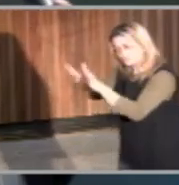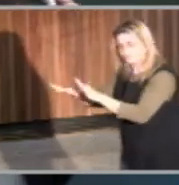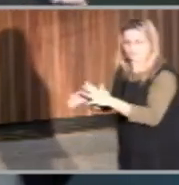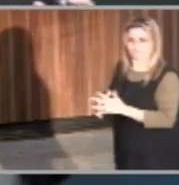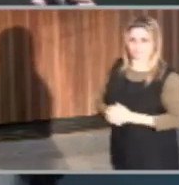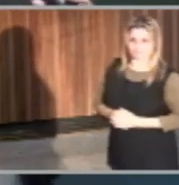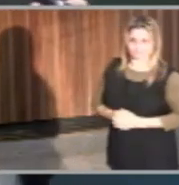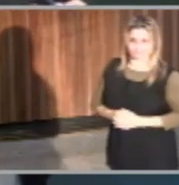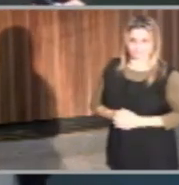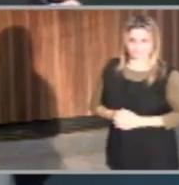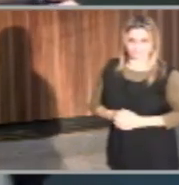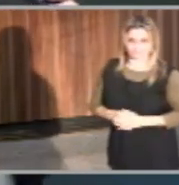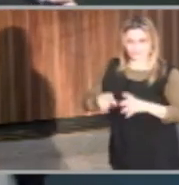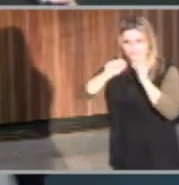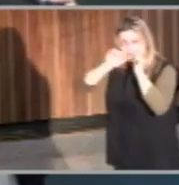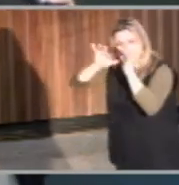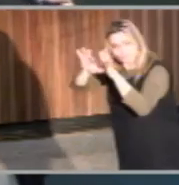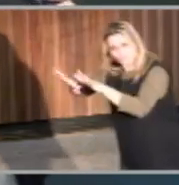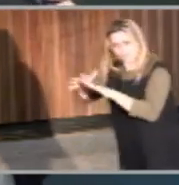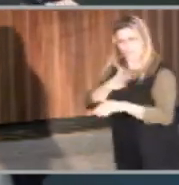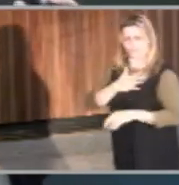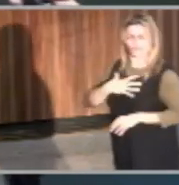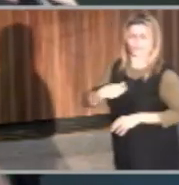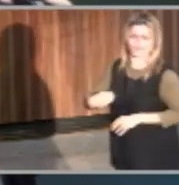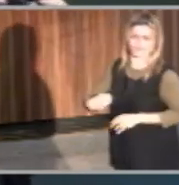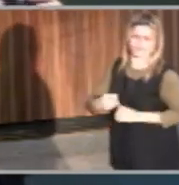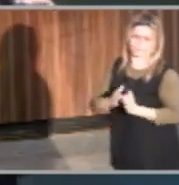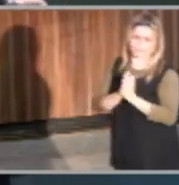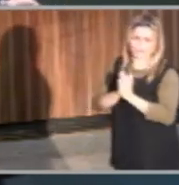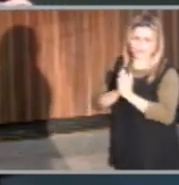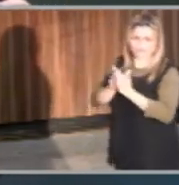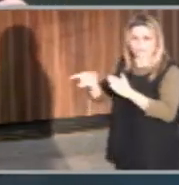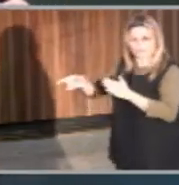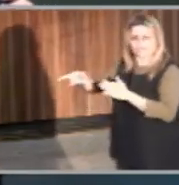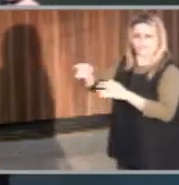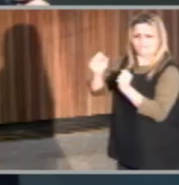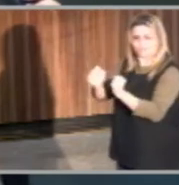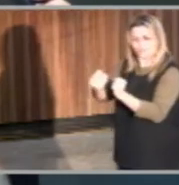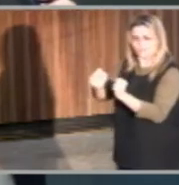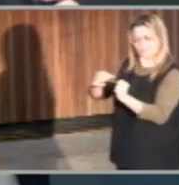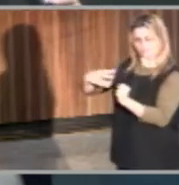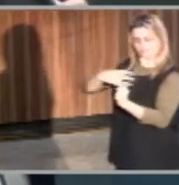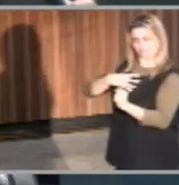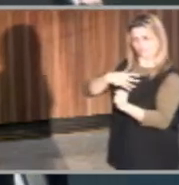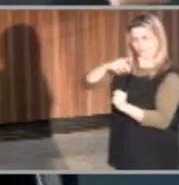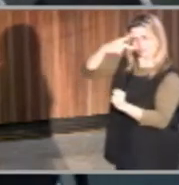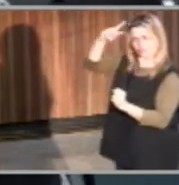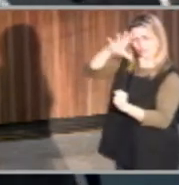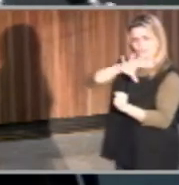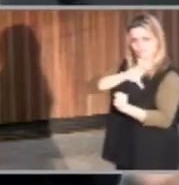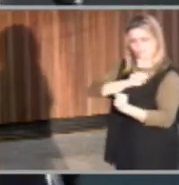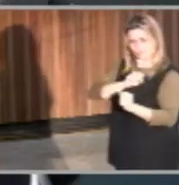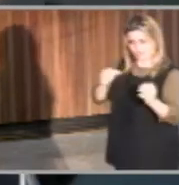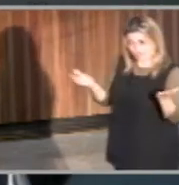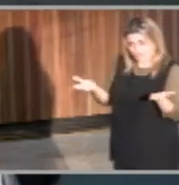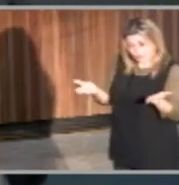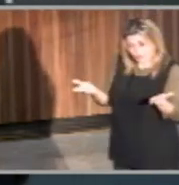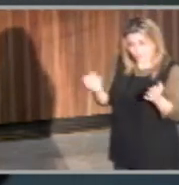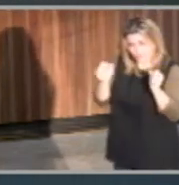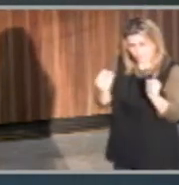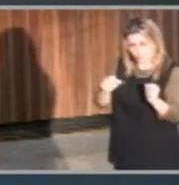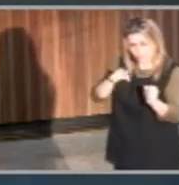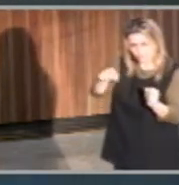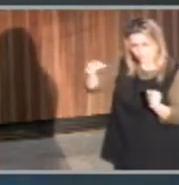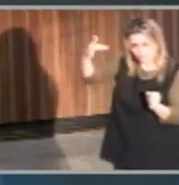e abençoa, que eles escutem a bênção, que eles gravem no coração. Então curva a tua fronte agora e